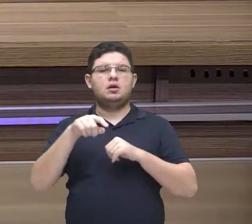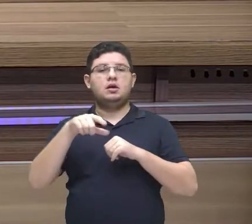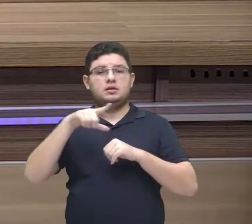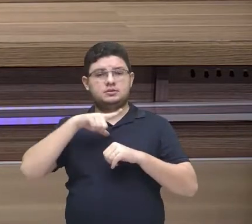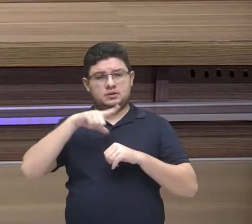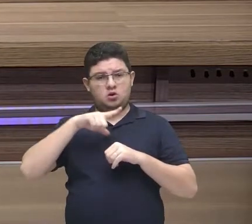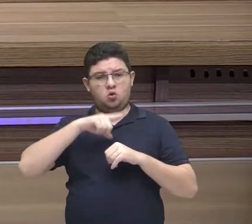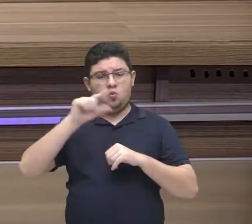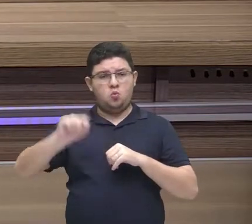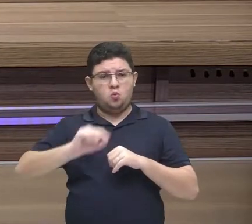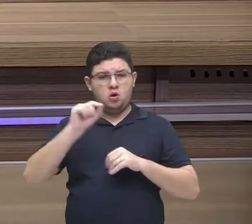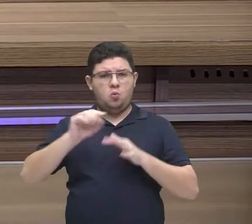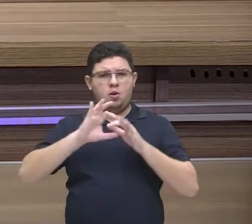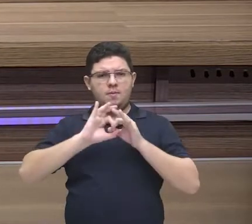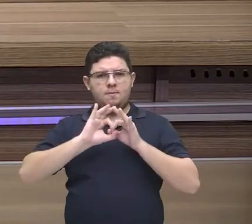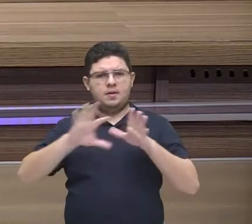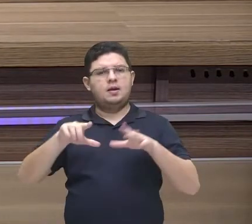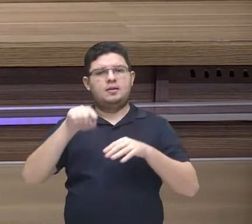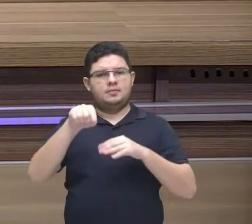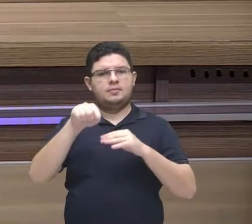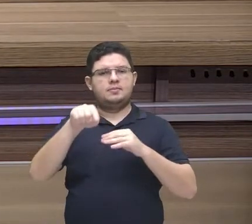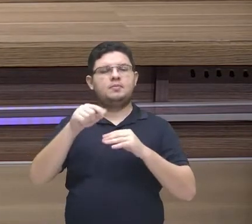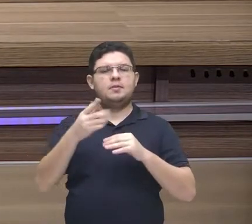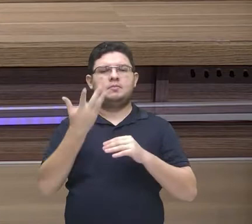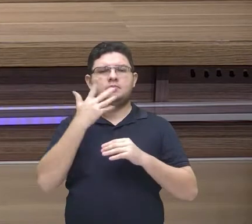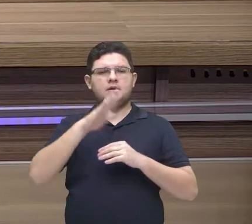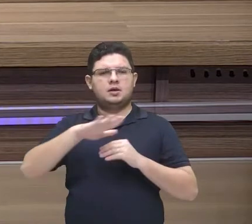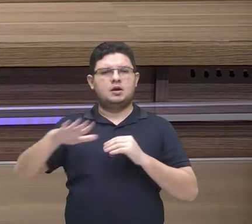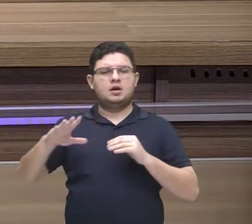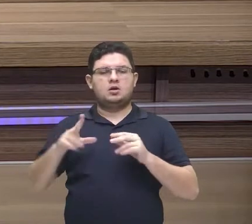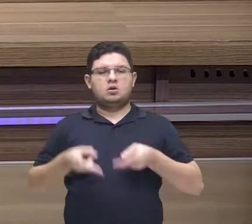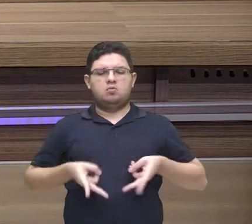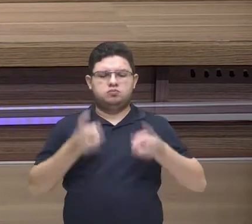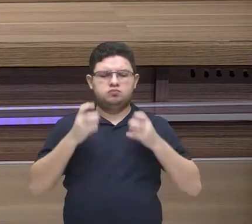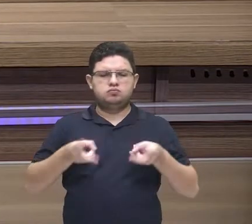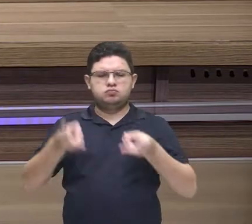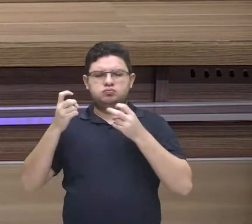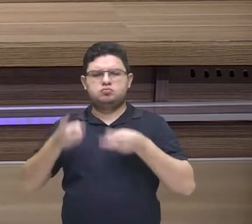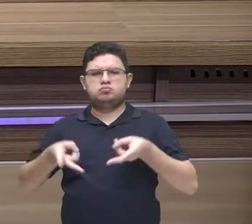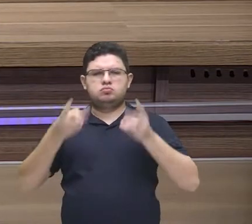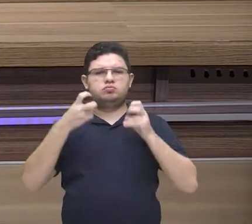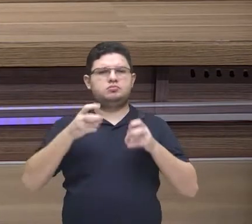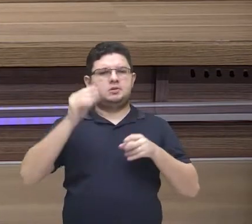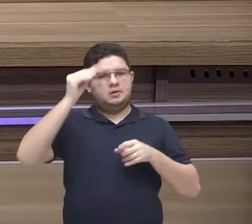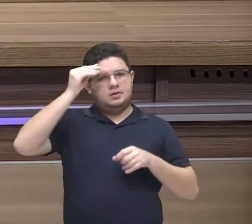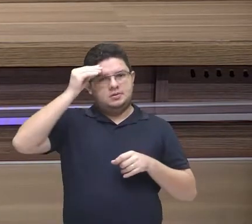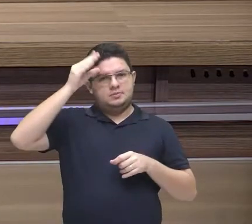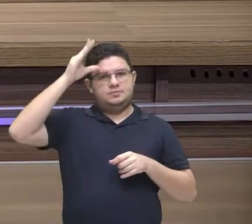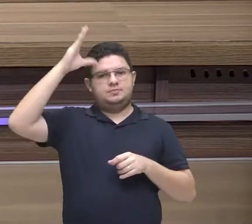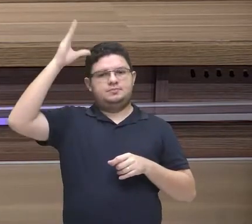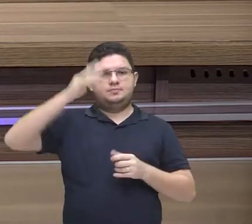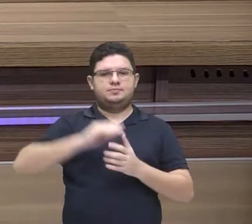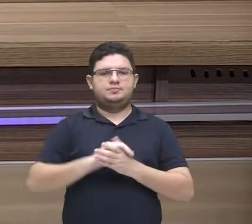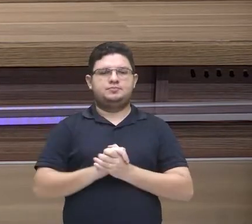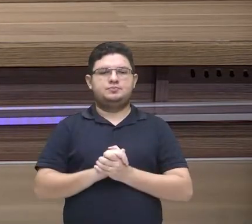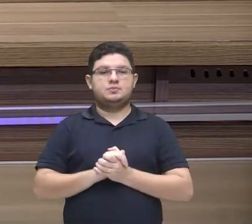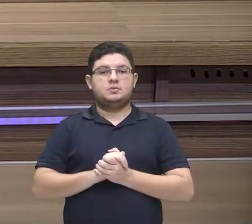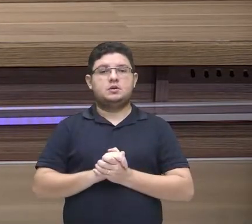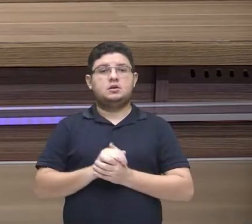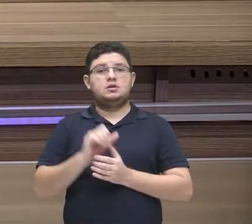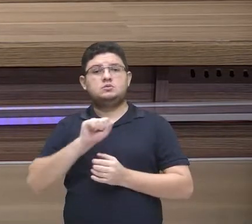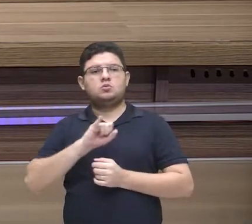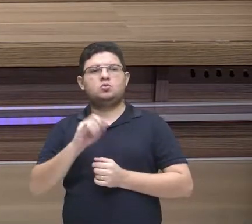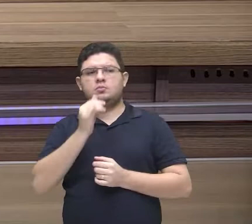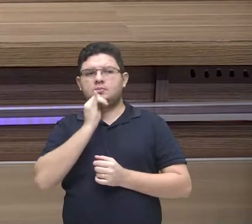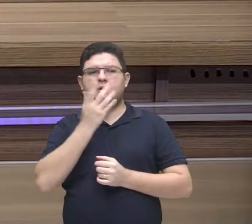para que essa criança possa se autodescobrir. Ora, mas quando a criança vai descobrir, né, o que é uma panela no